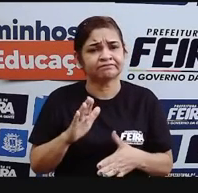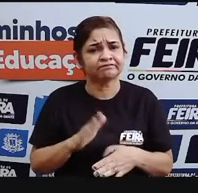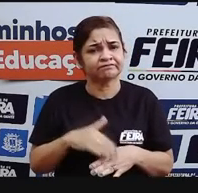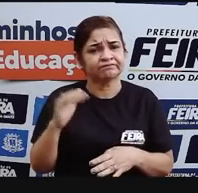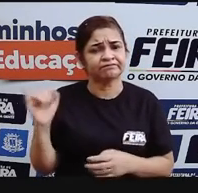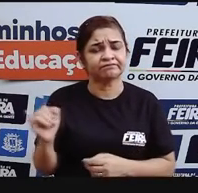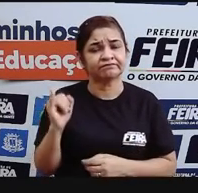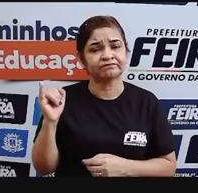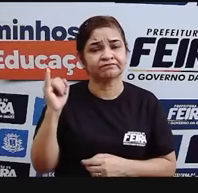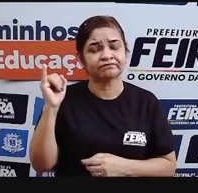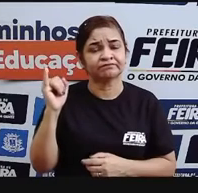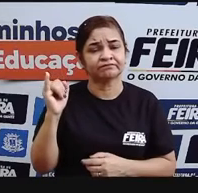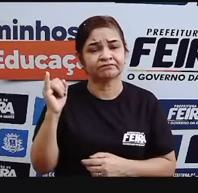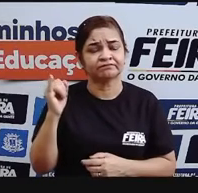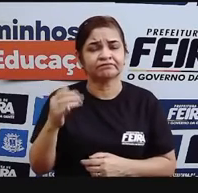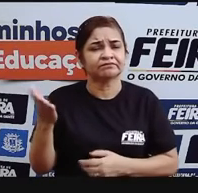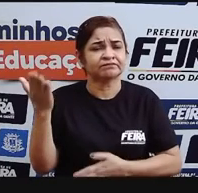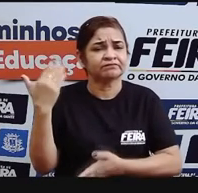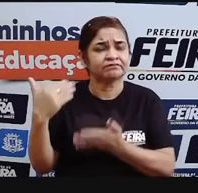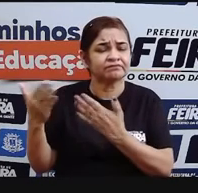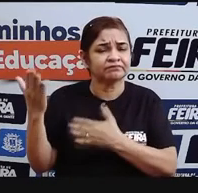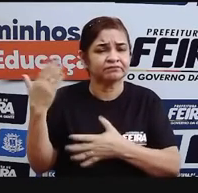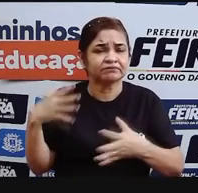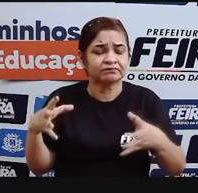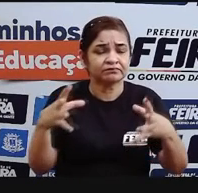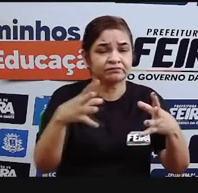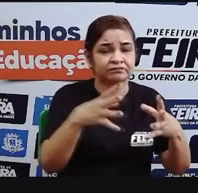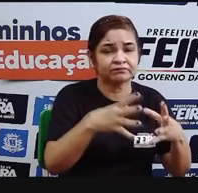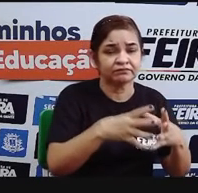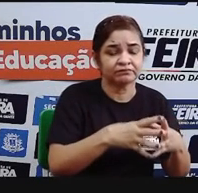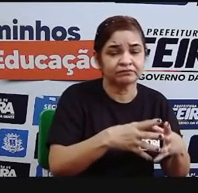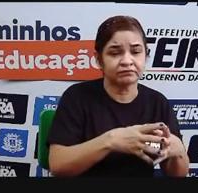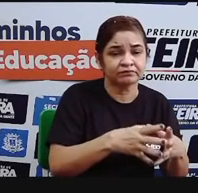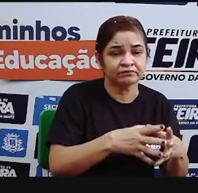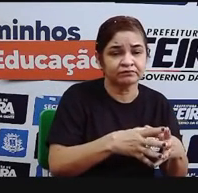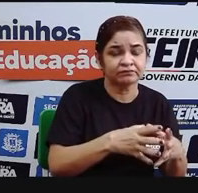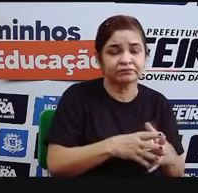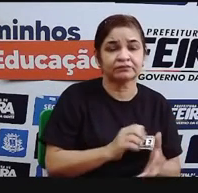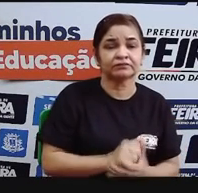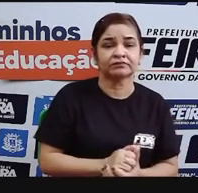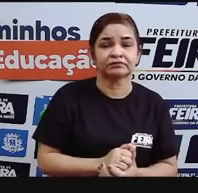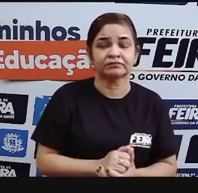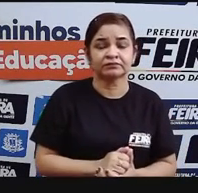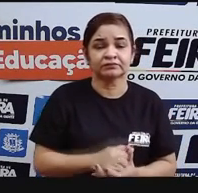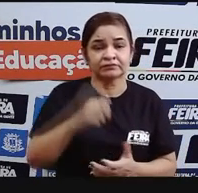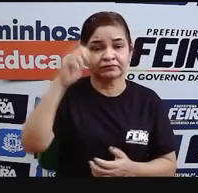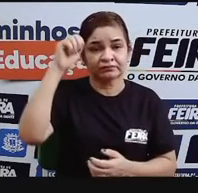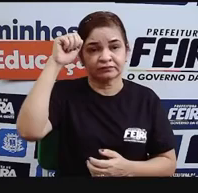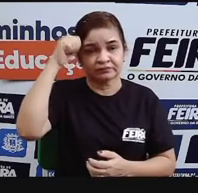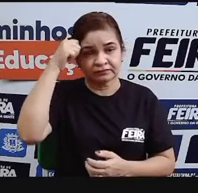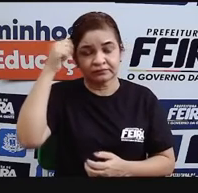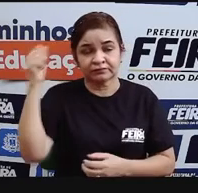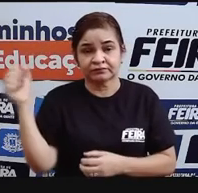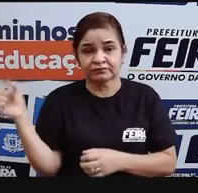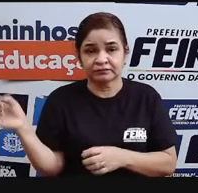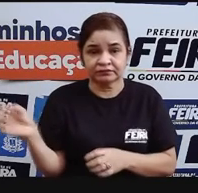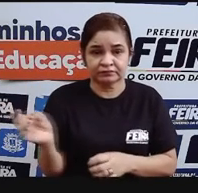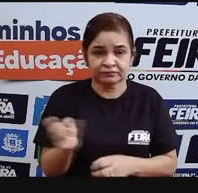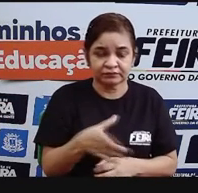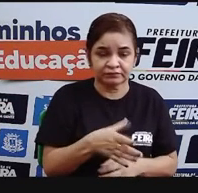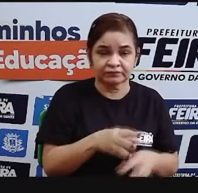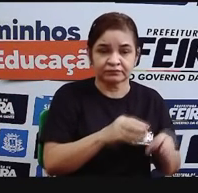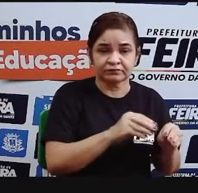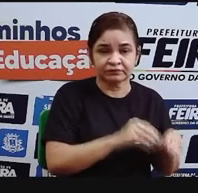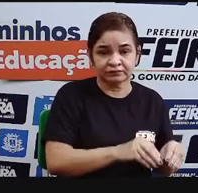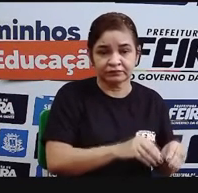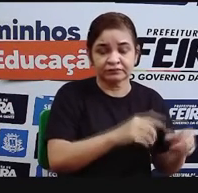maiores quilombos que existiu no Brasil, que é o Quilombo de Palmares. Então, tem aí a Antonieta